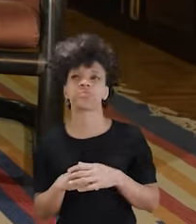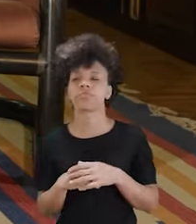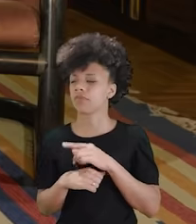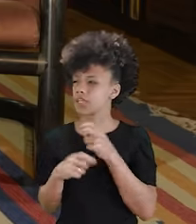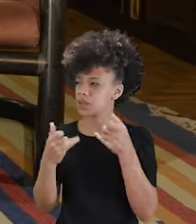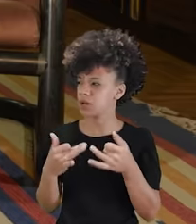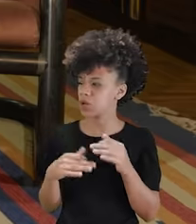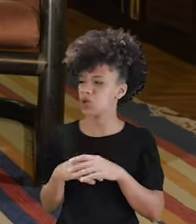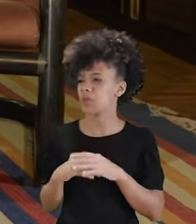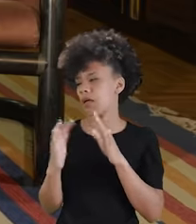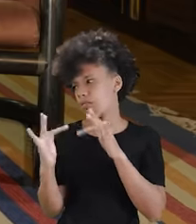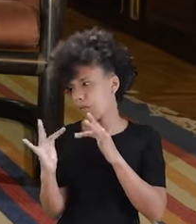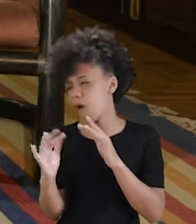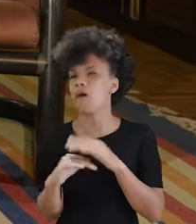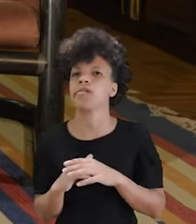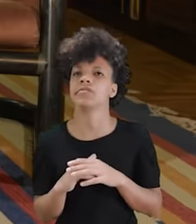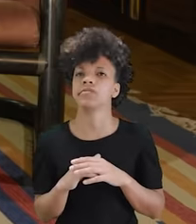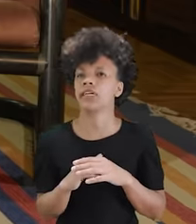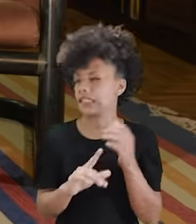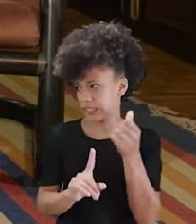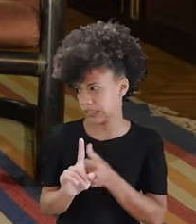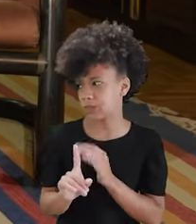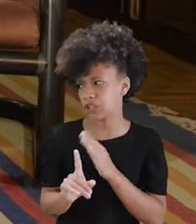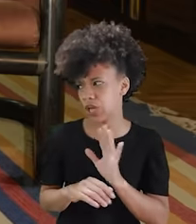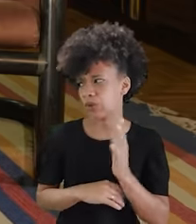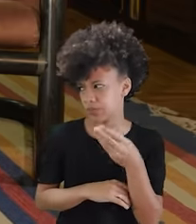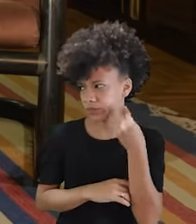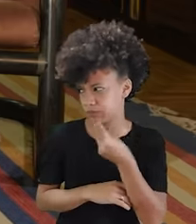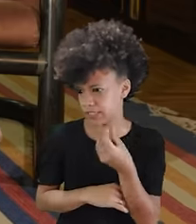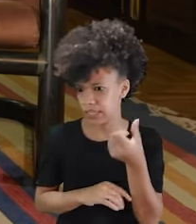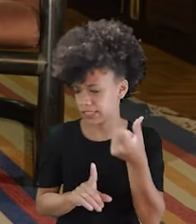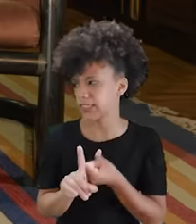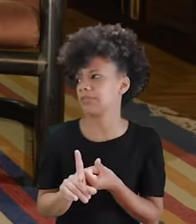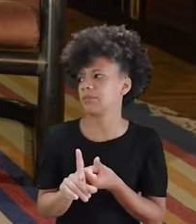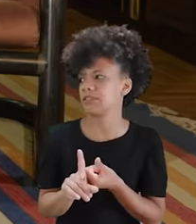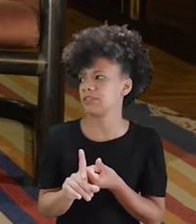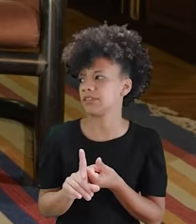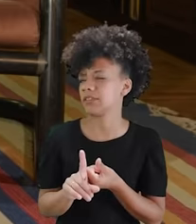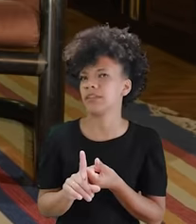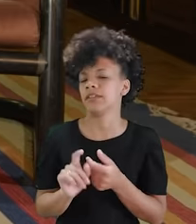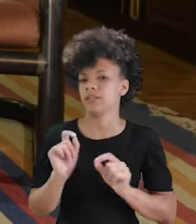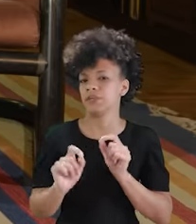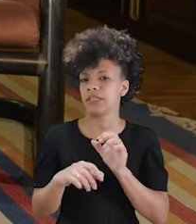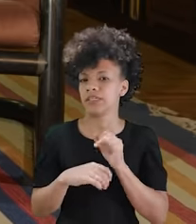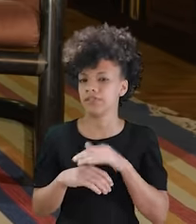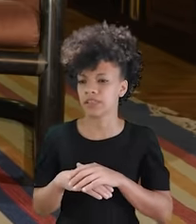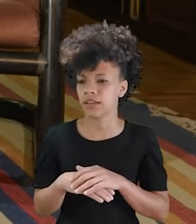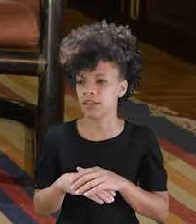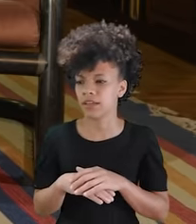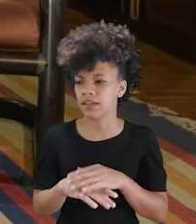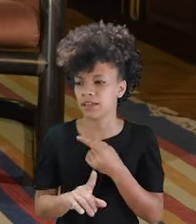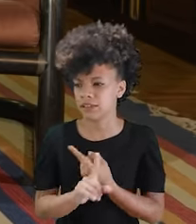falou de situações que você namora e fica durante seis meses que já aconteceu casos uns seis meses que